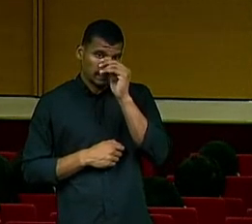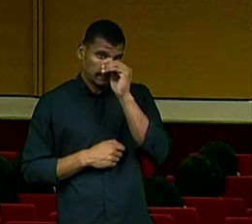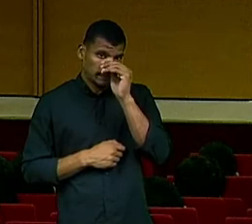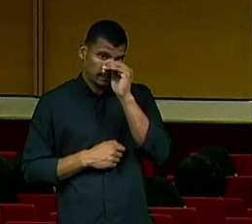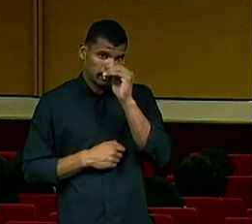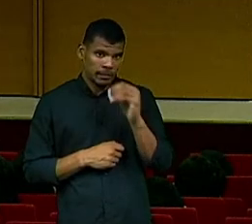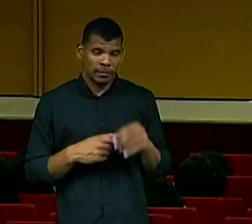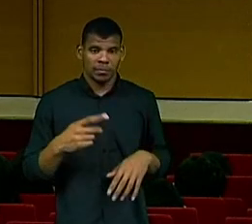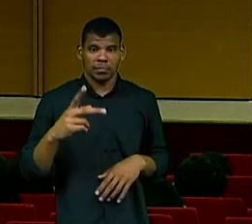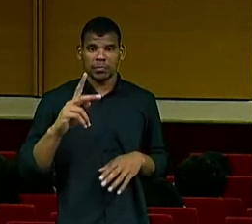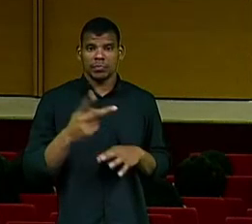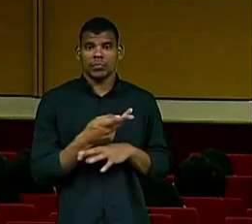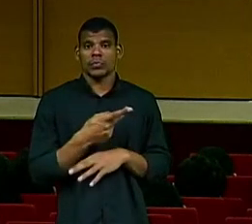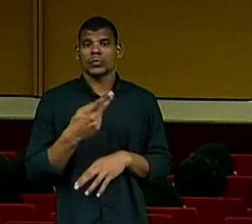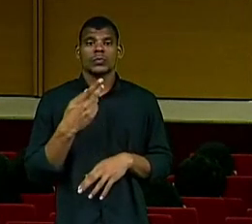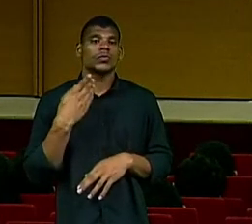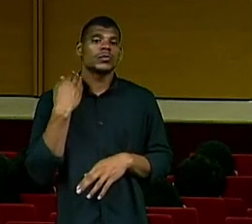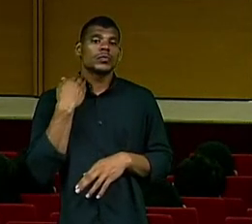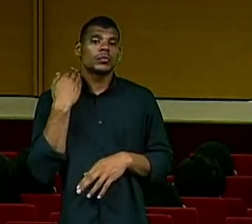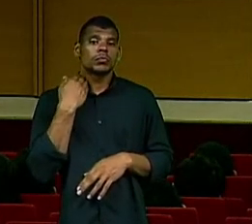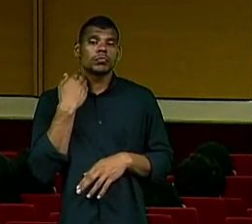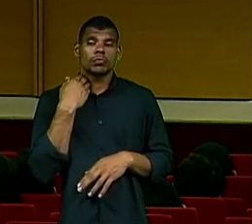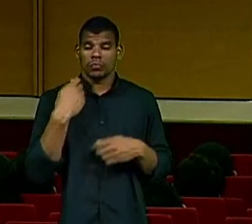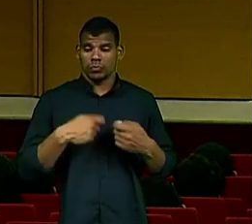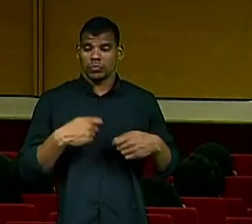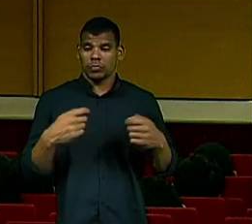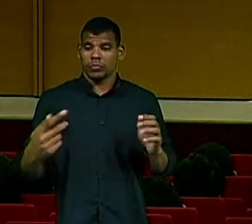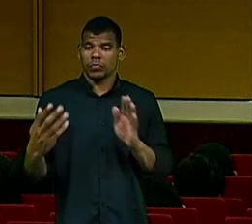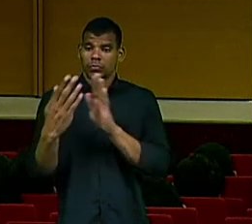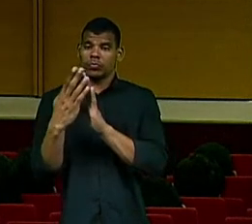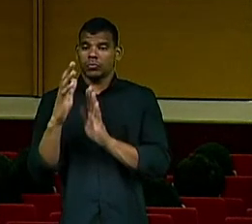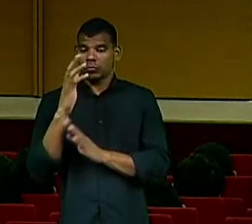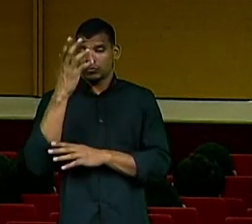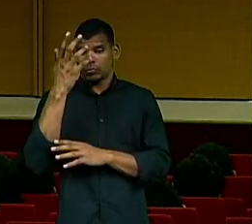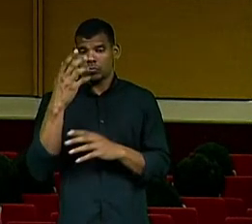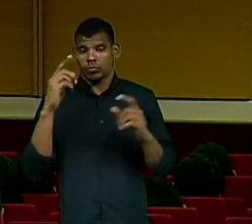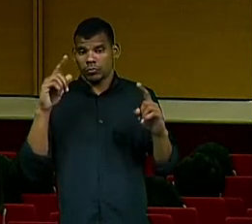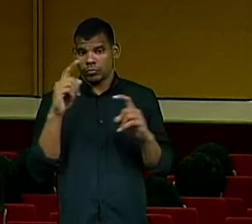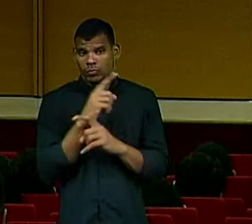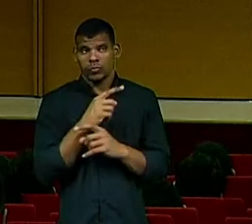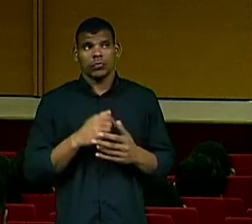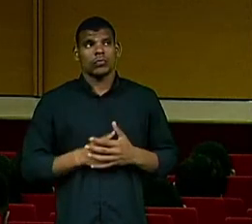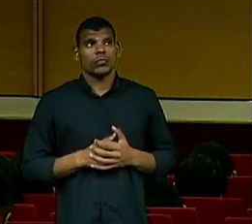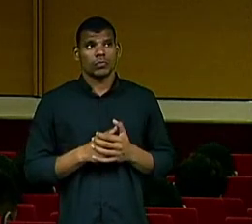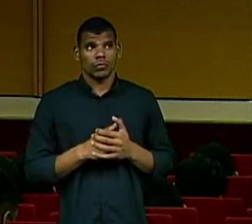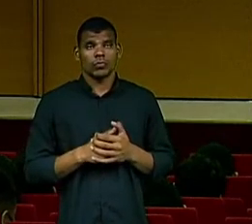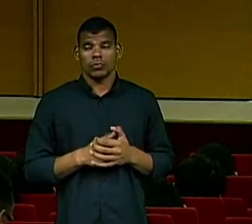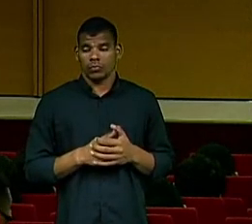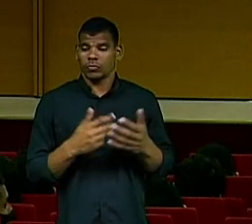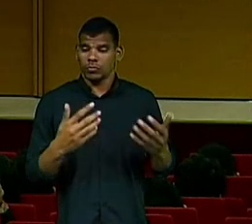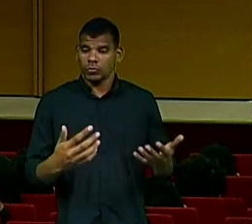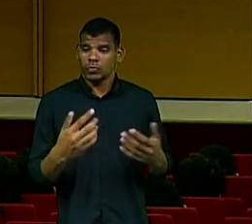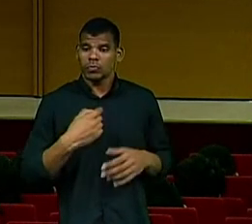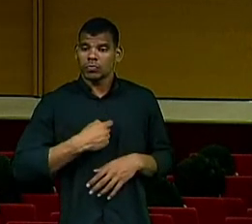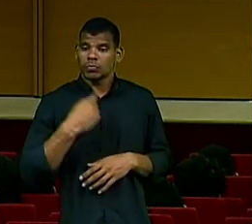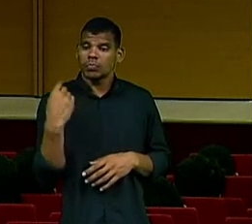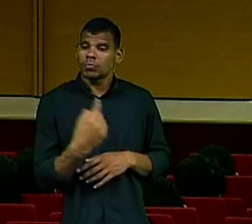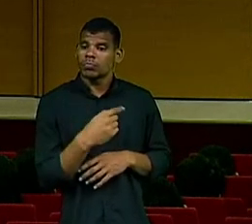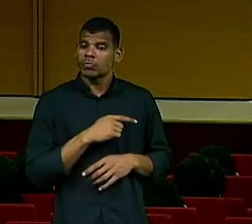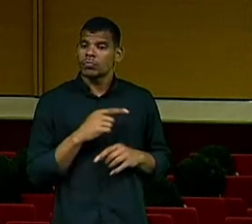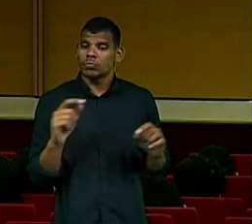chegavam na delegacia Era um negócio muito E aí pessoal a gente vai ter